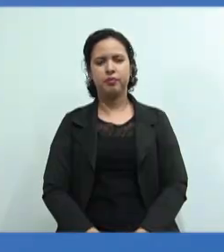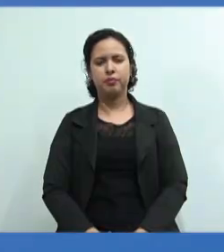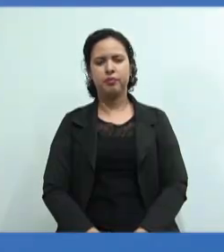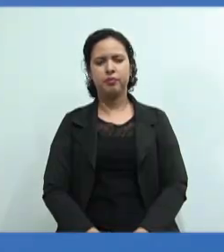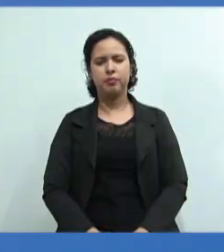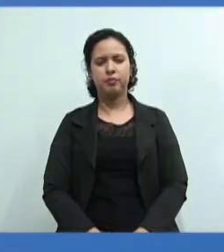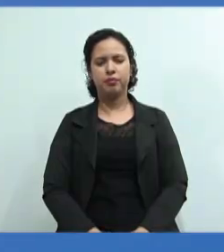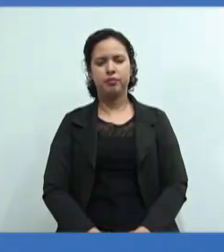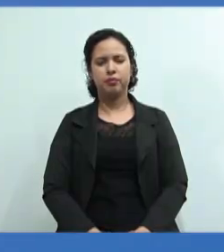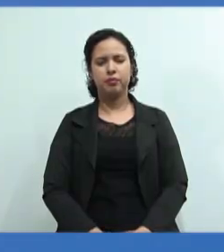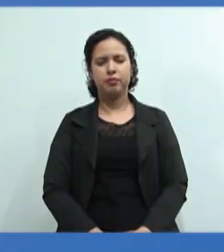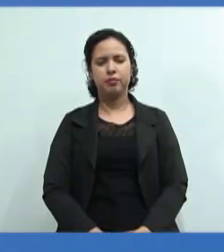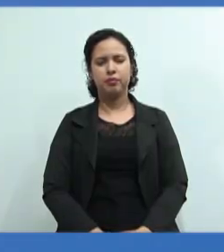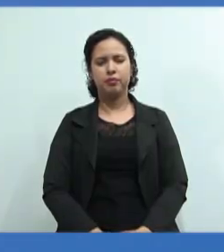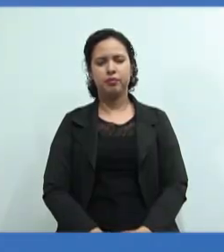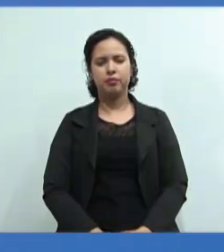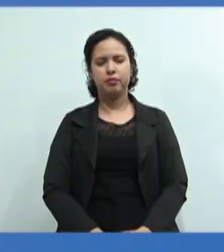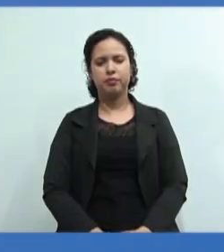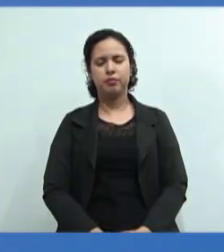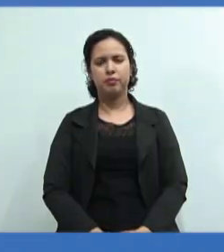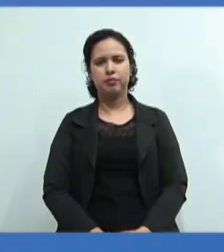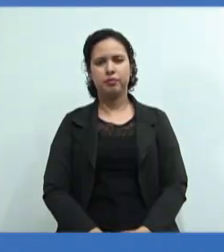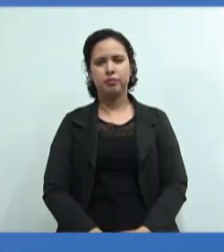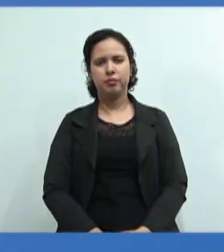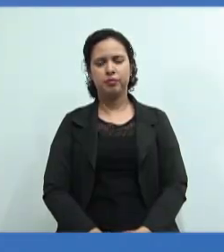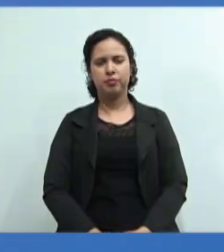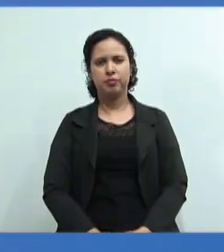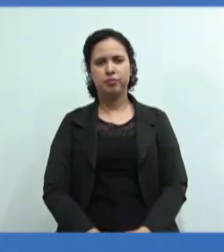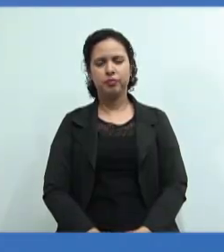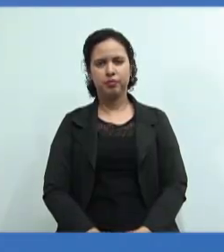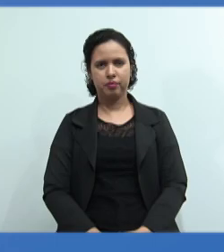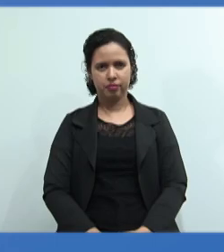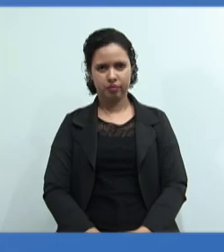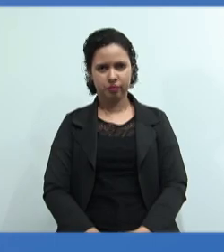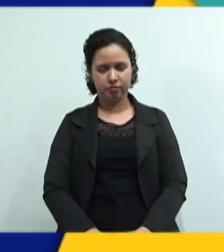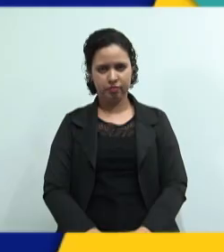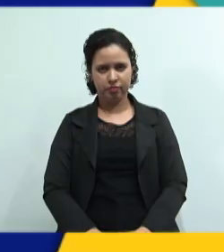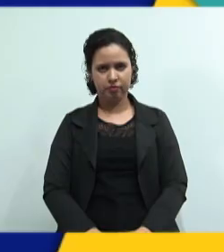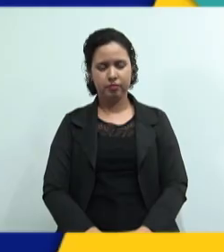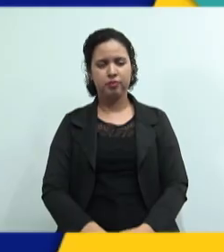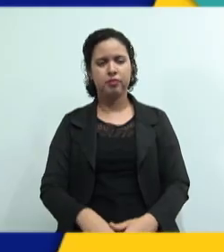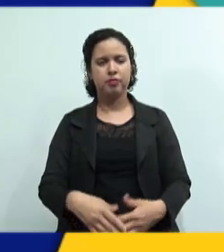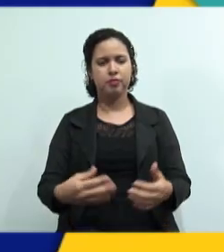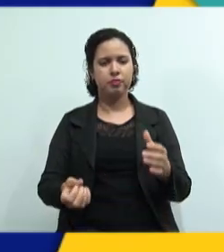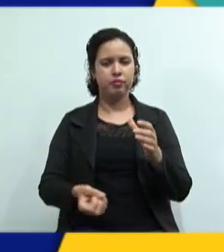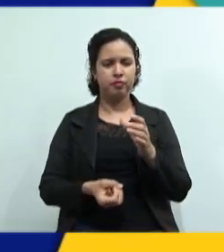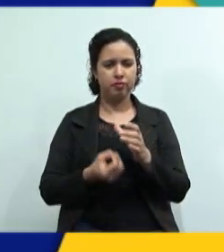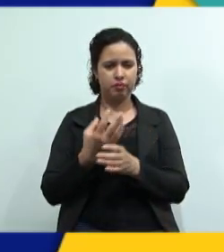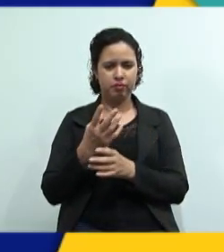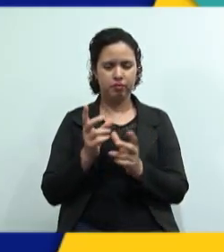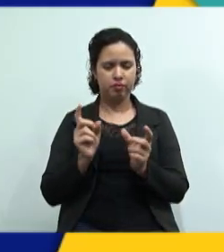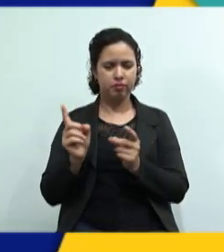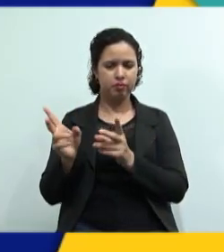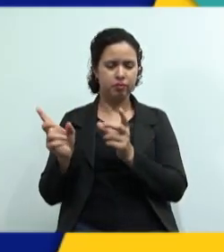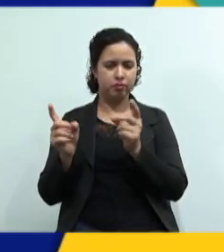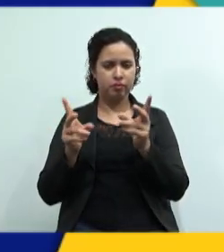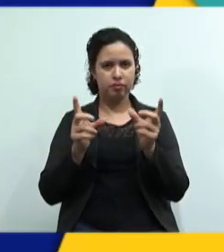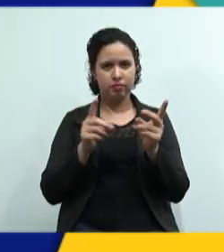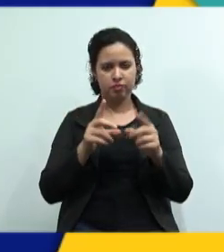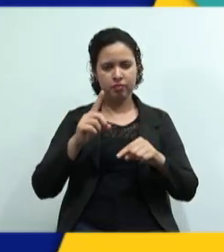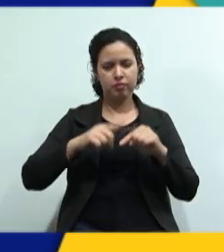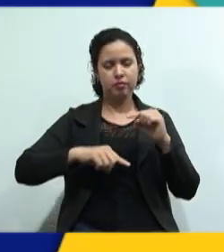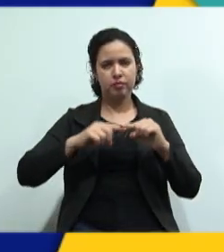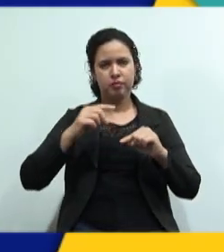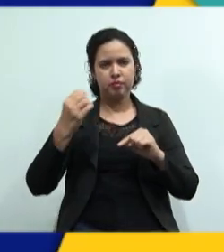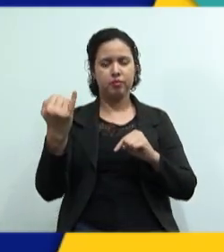Olá, pessoal! Começar um negócio não é fácil, não é mesmo? A formação do preço de venda de um produto é importante para